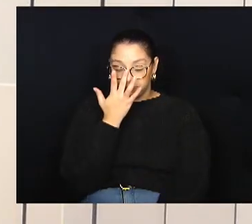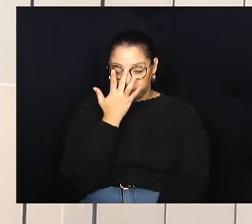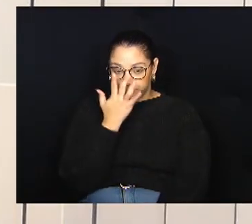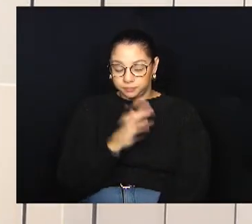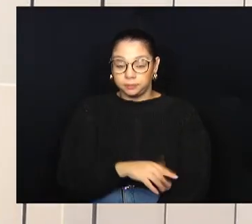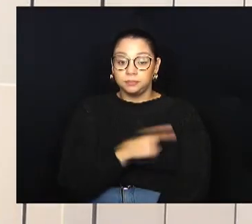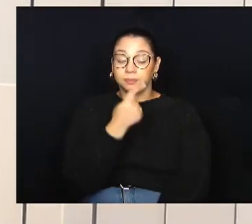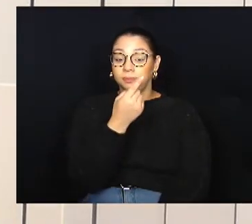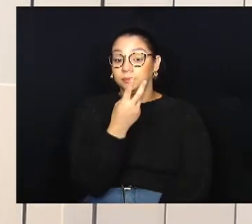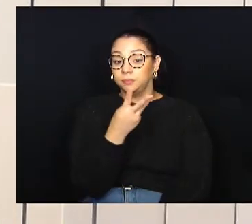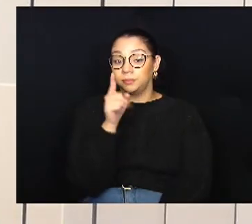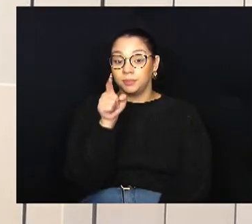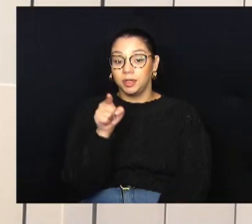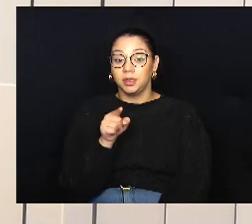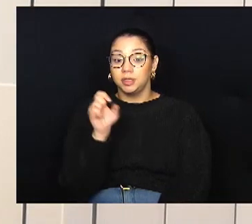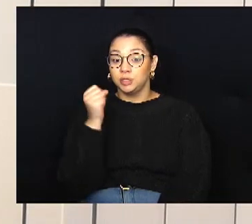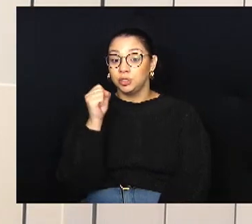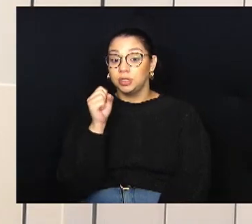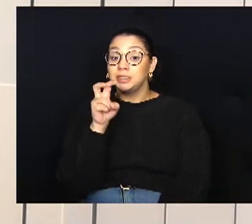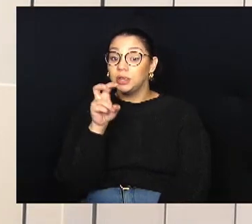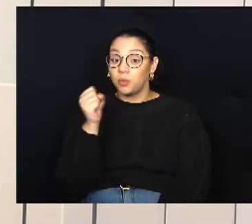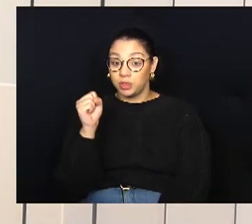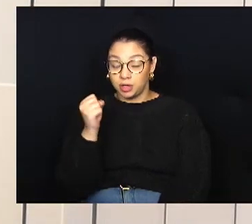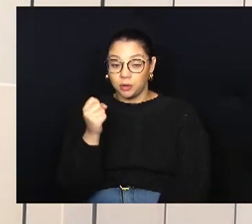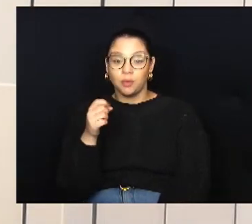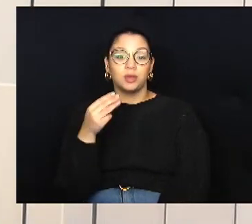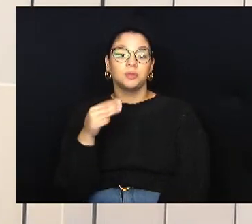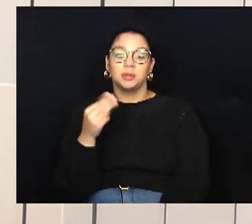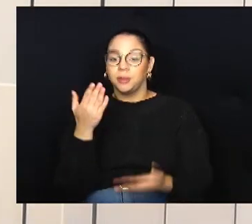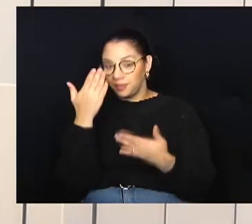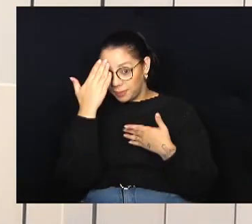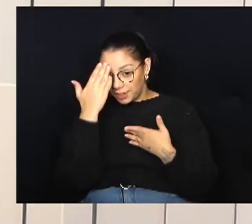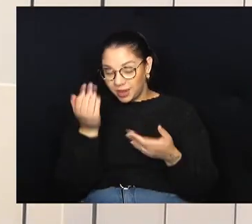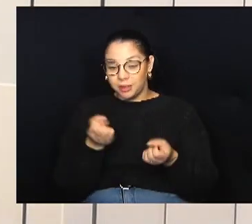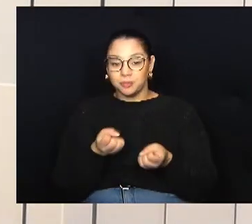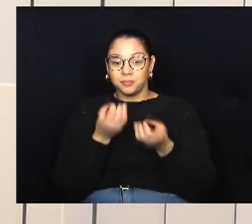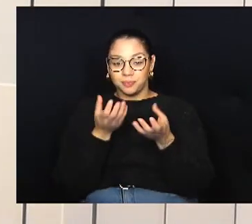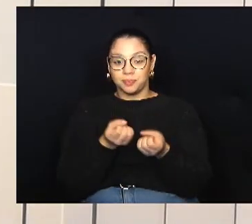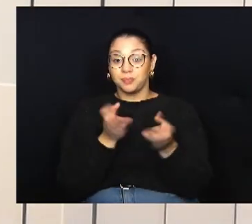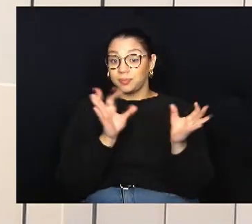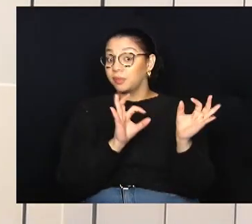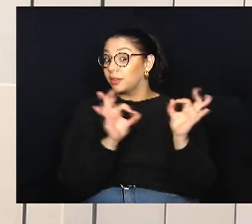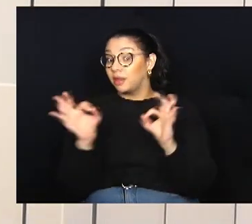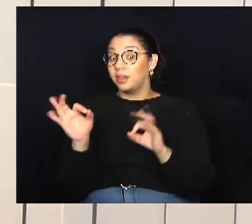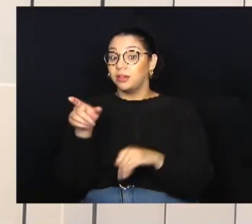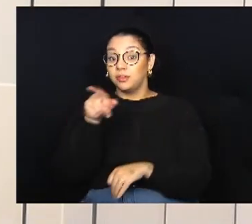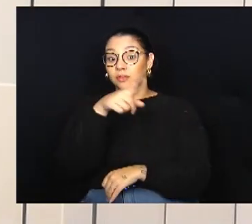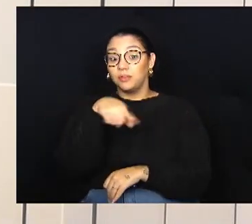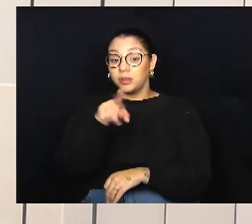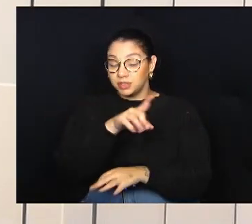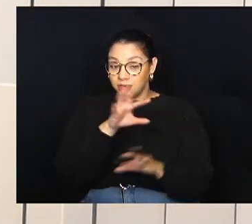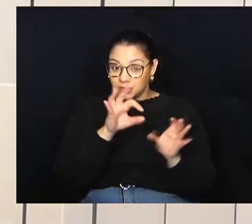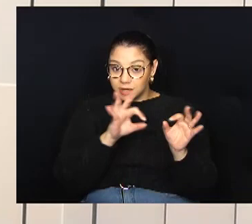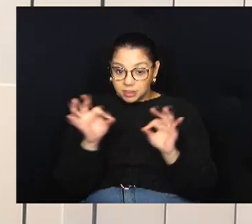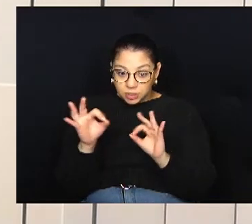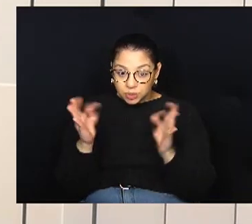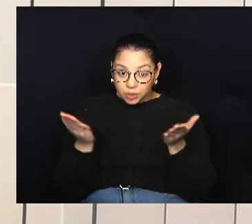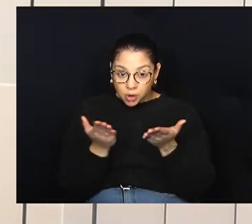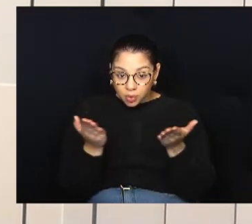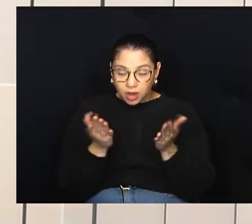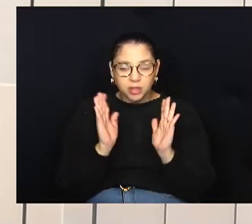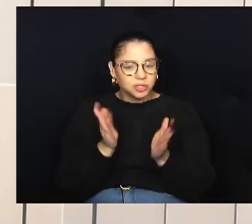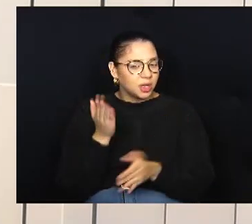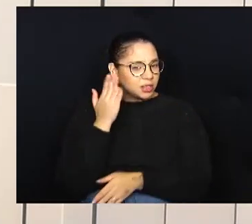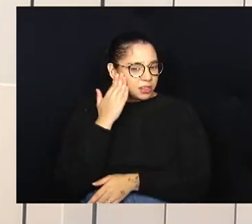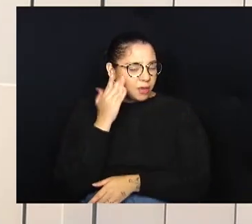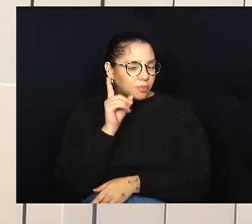1h mais 58 minutos, muito obrigado pela sua companhia, pela sua audiência. Você que está nos acompanhando, sabe o que